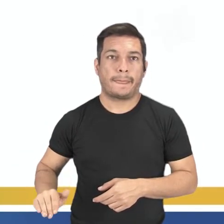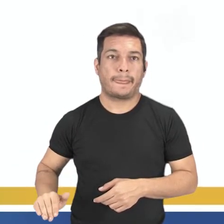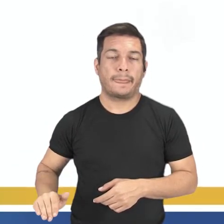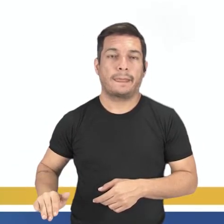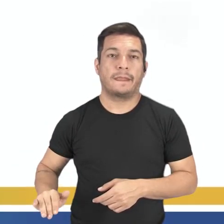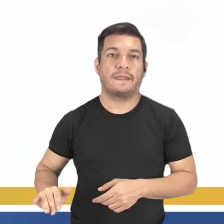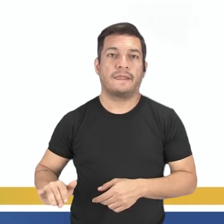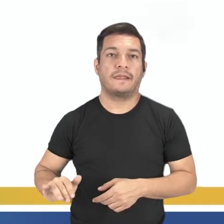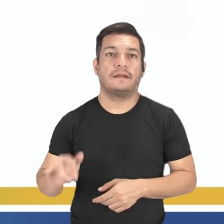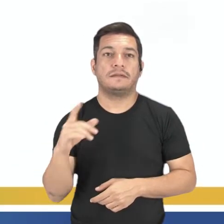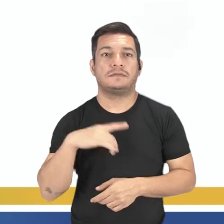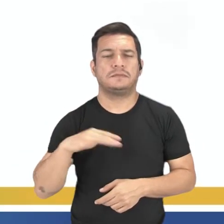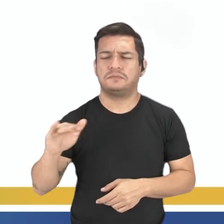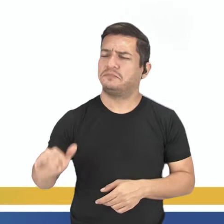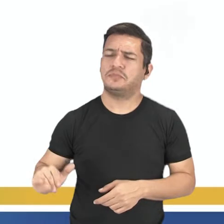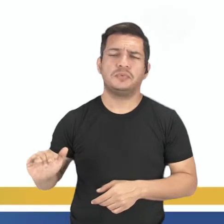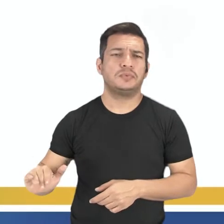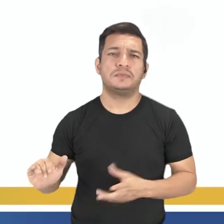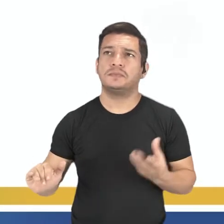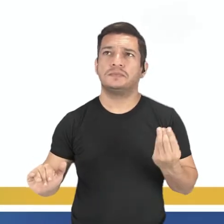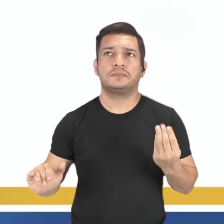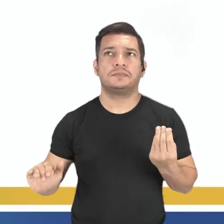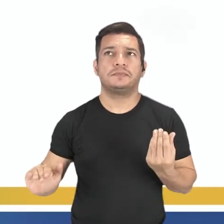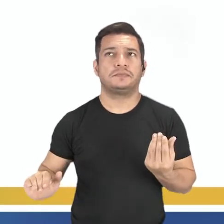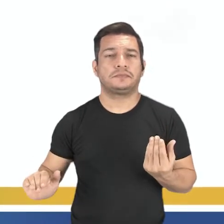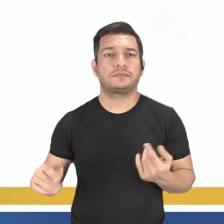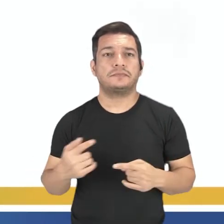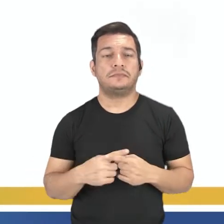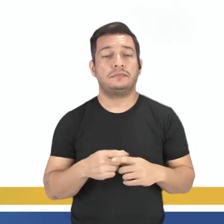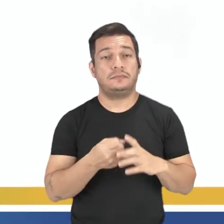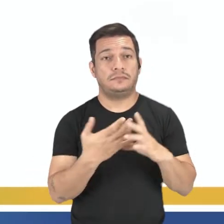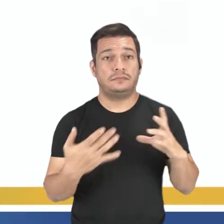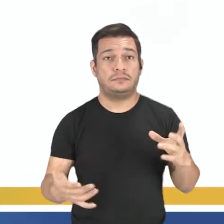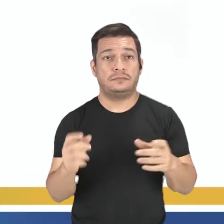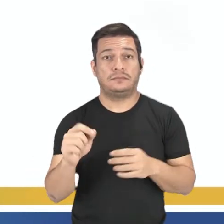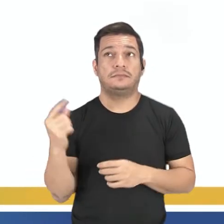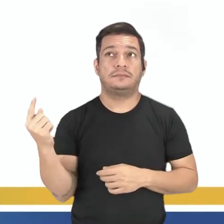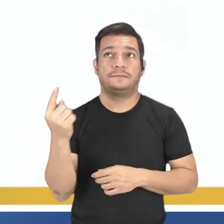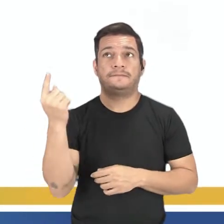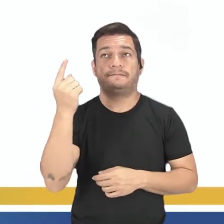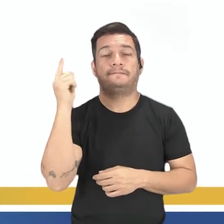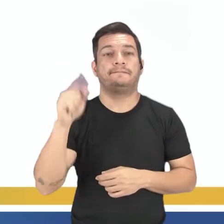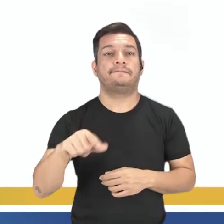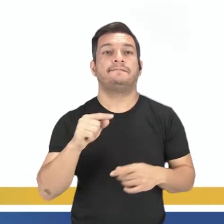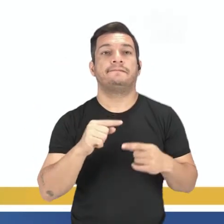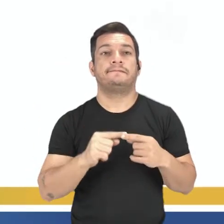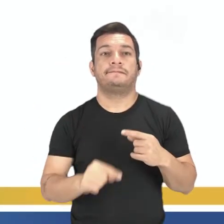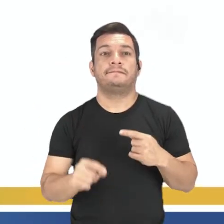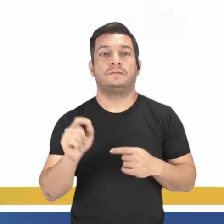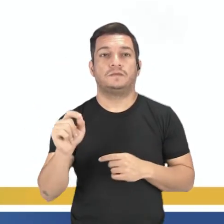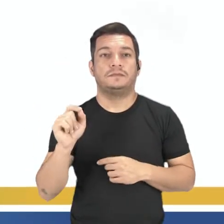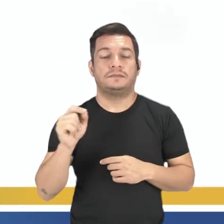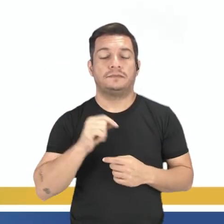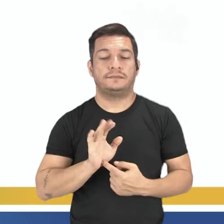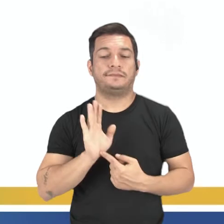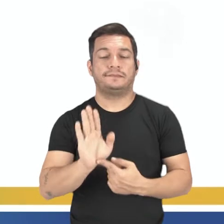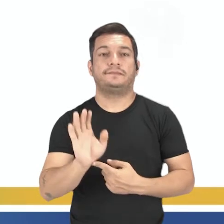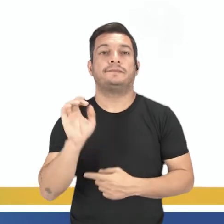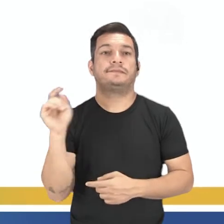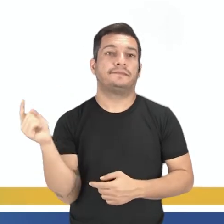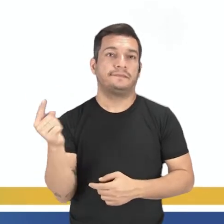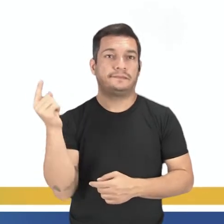né, uma pessoa de estatura muito pequena, porque a característica altura, ela não vai ser muito expressa nesse